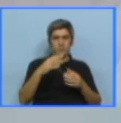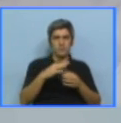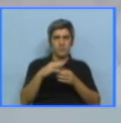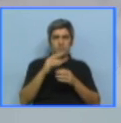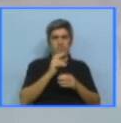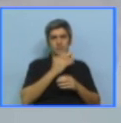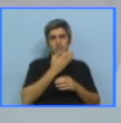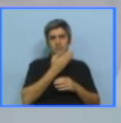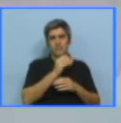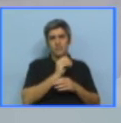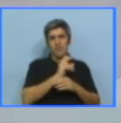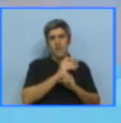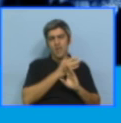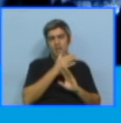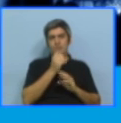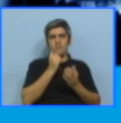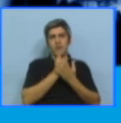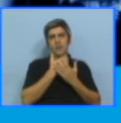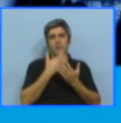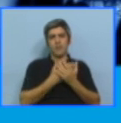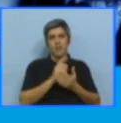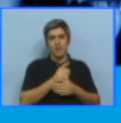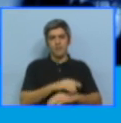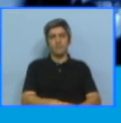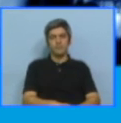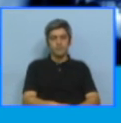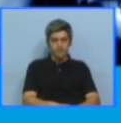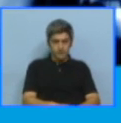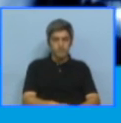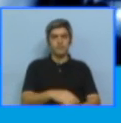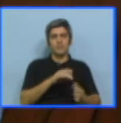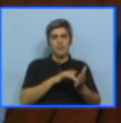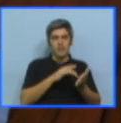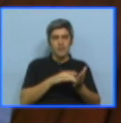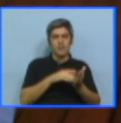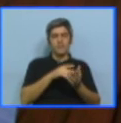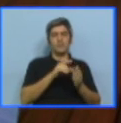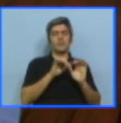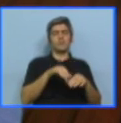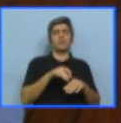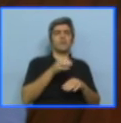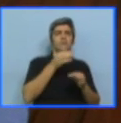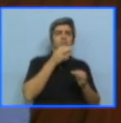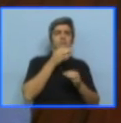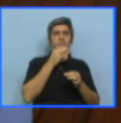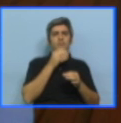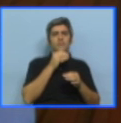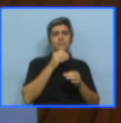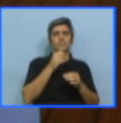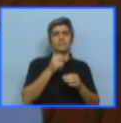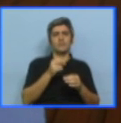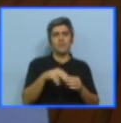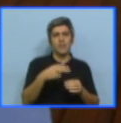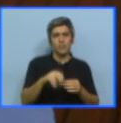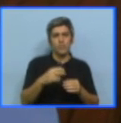foi a marca que... Foi essa a marca, sim. O livro termina a falar do século